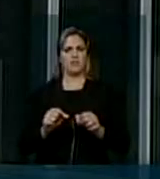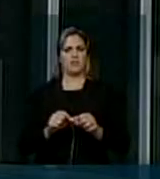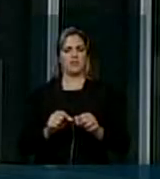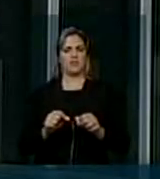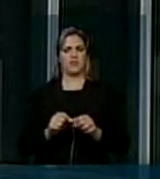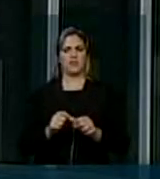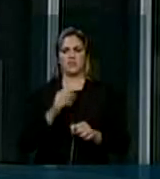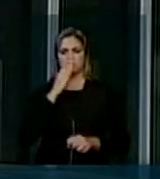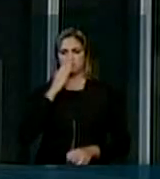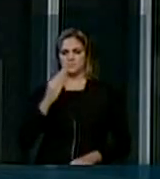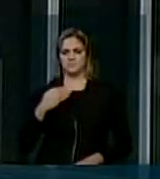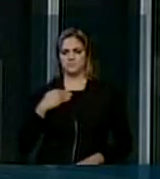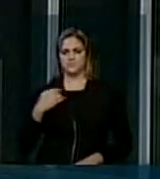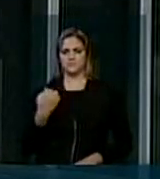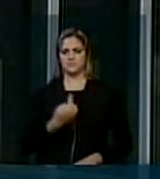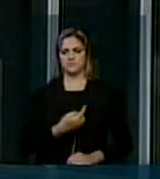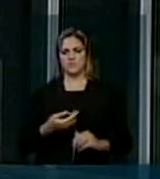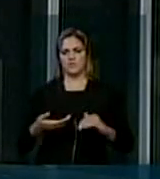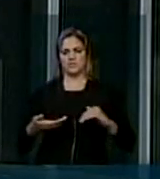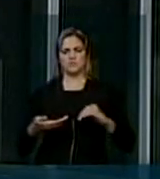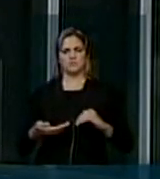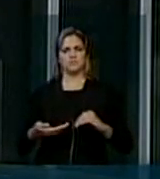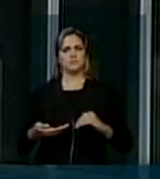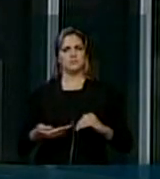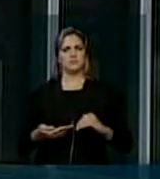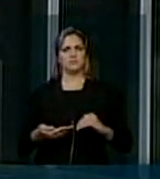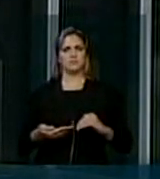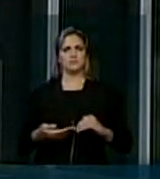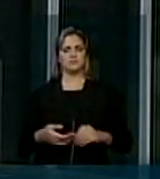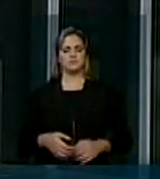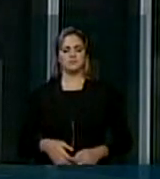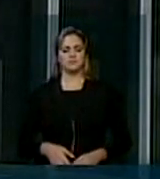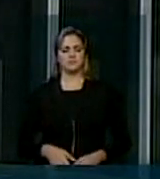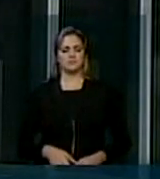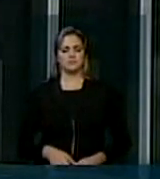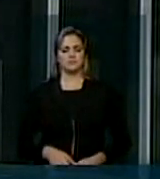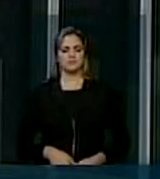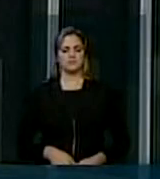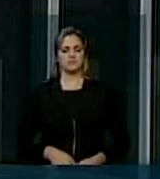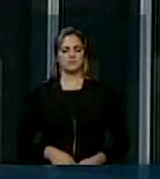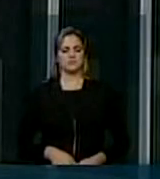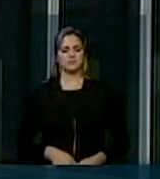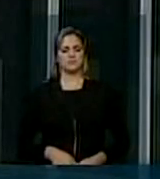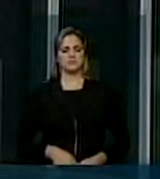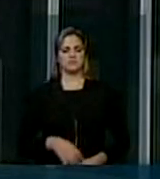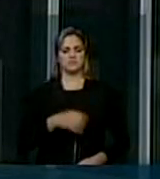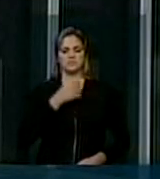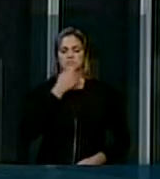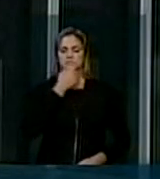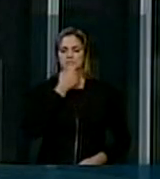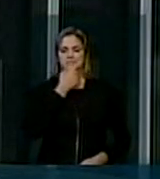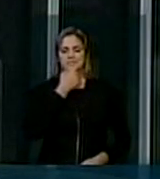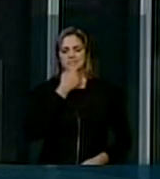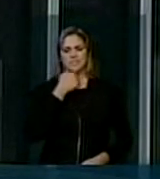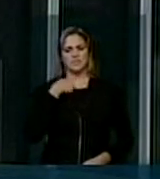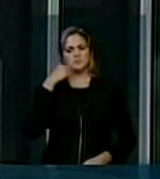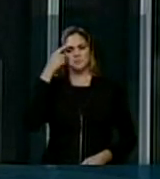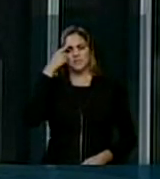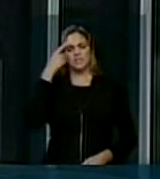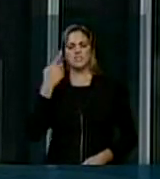flagrante menosprezo e até mesmo, eu diria, senhor presidente, desprezo